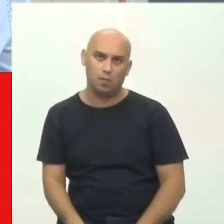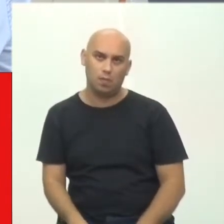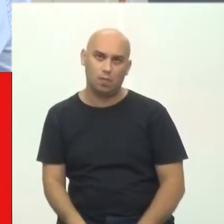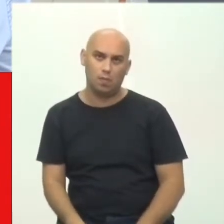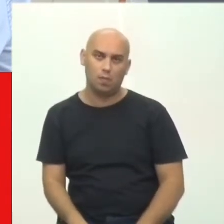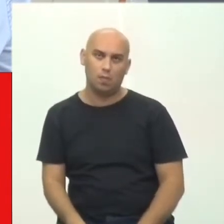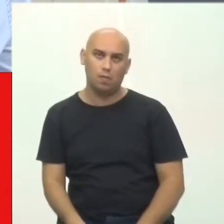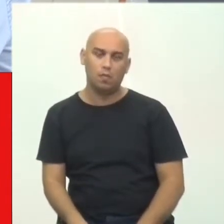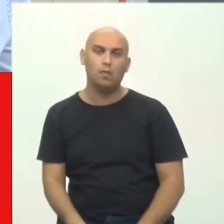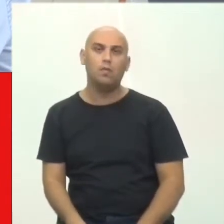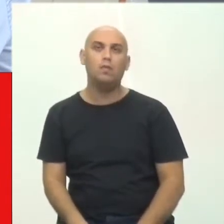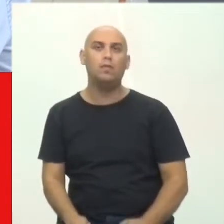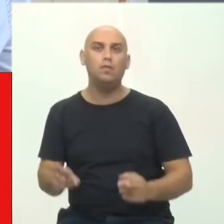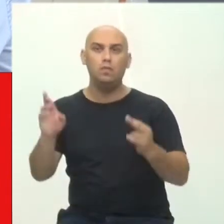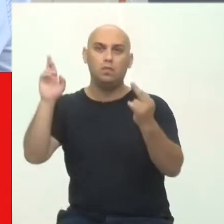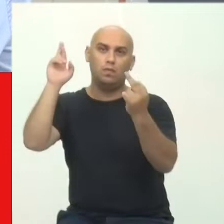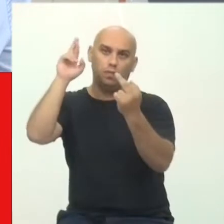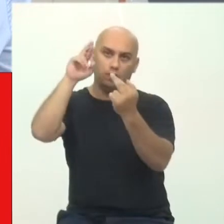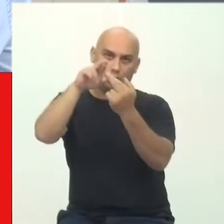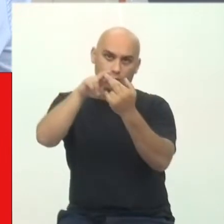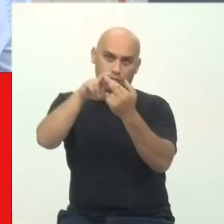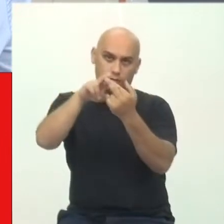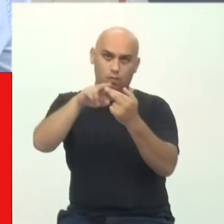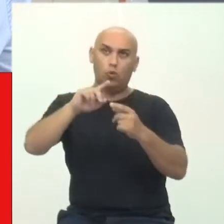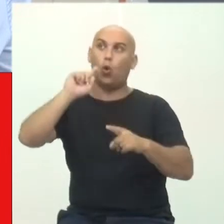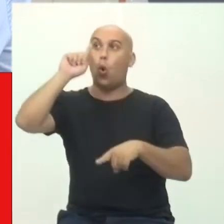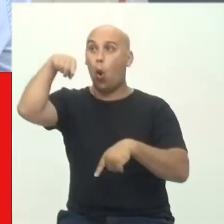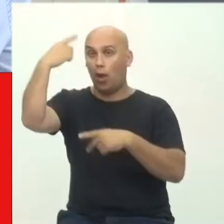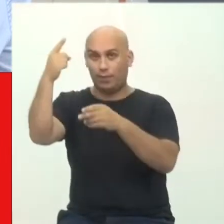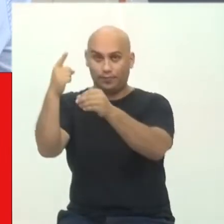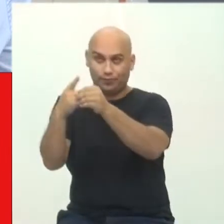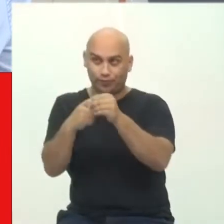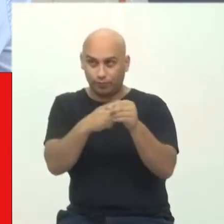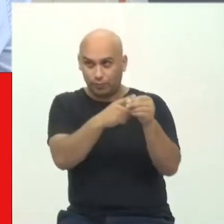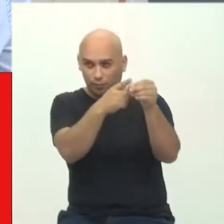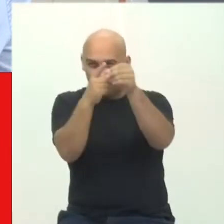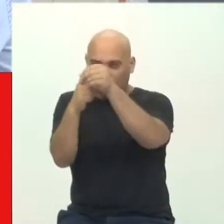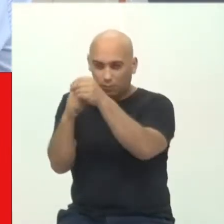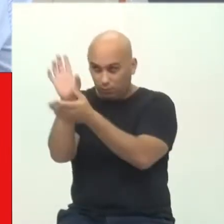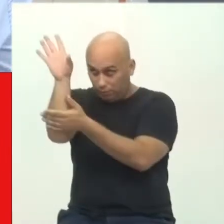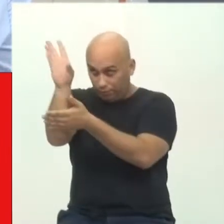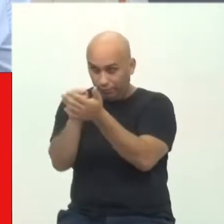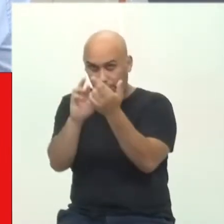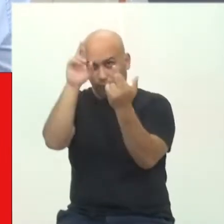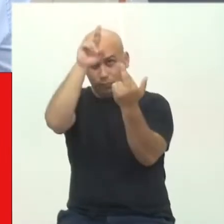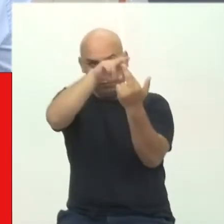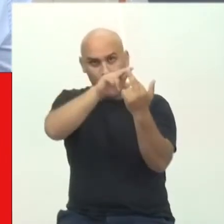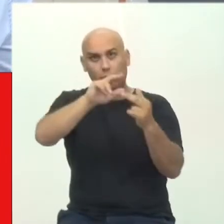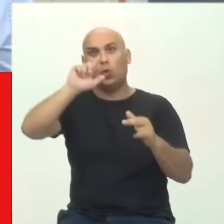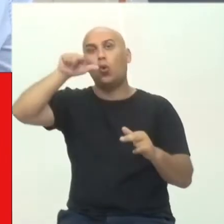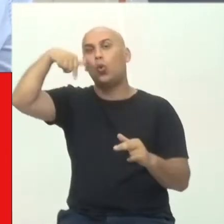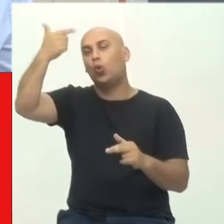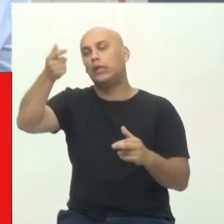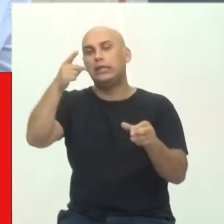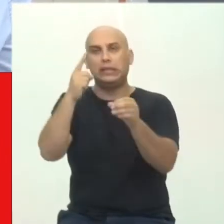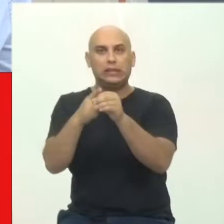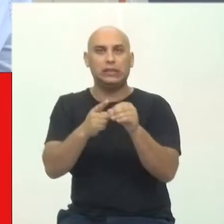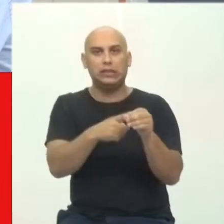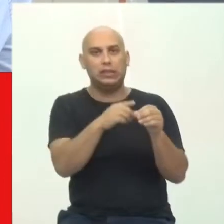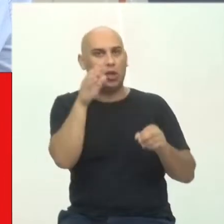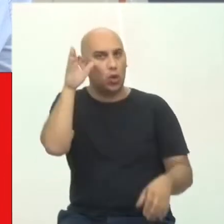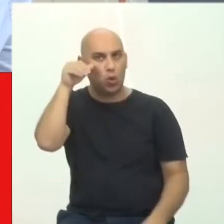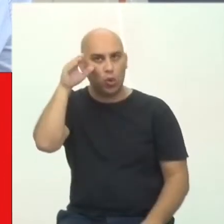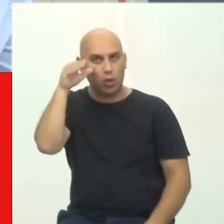ela se referiu a várias cidades, vocês pegaram como referência. Quais são as cidades, só para a gente, curiosidade